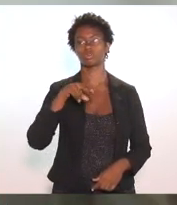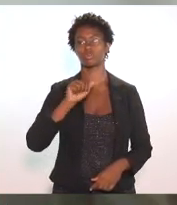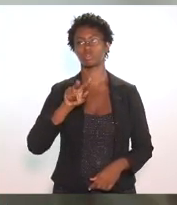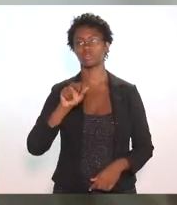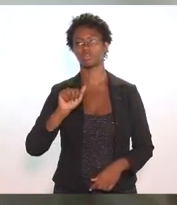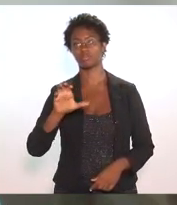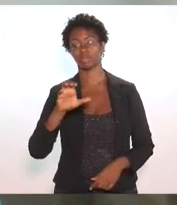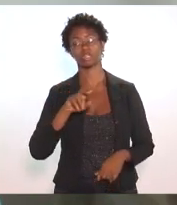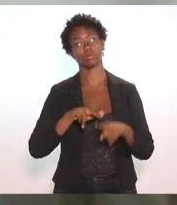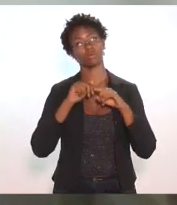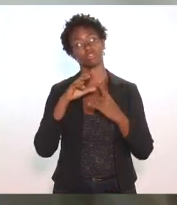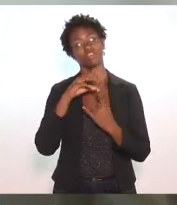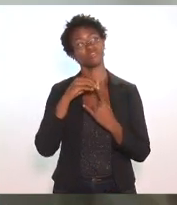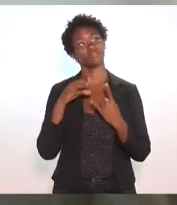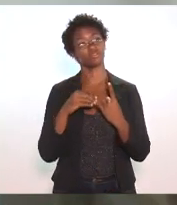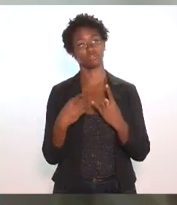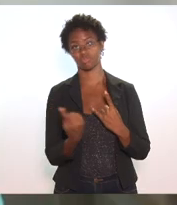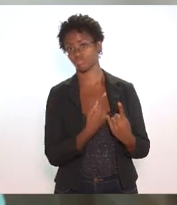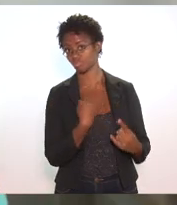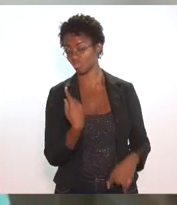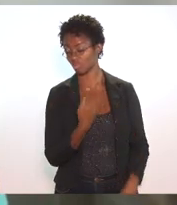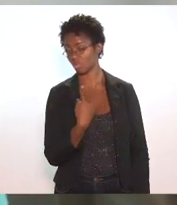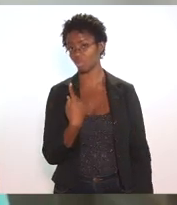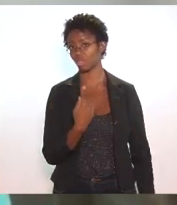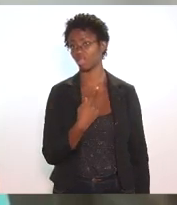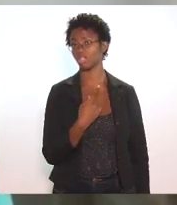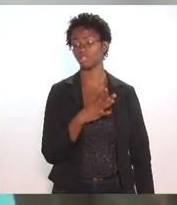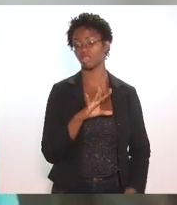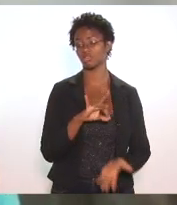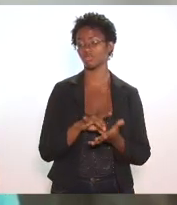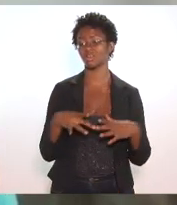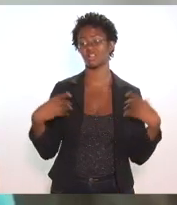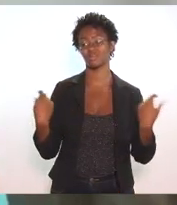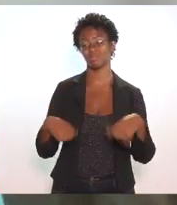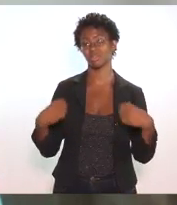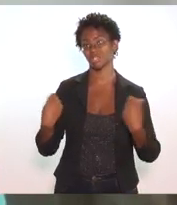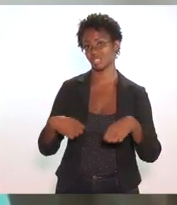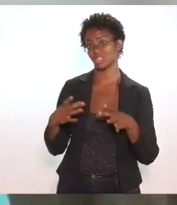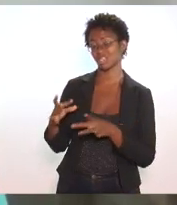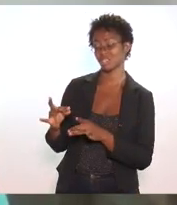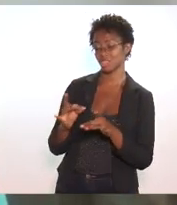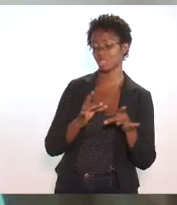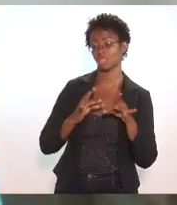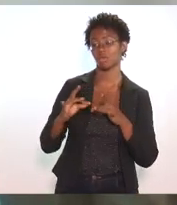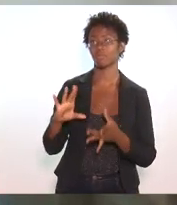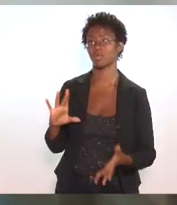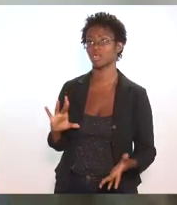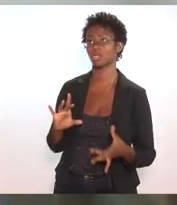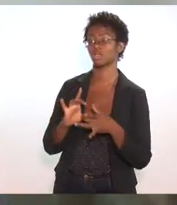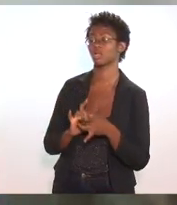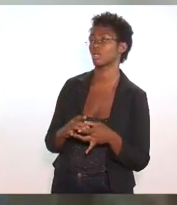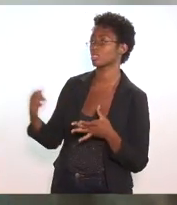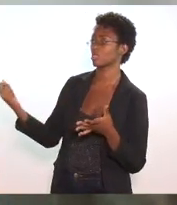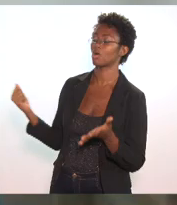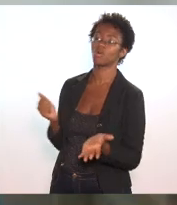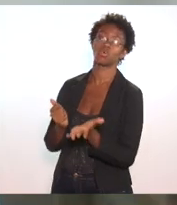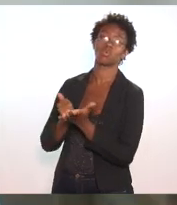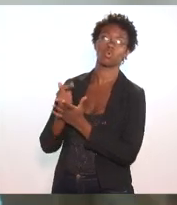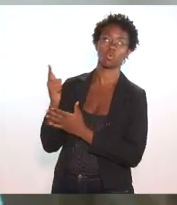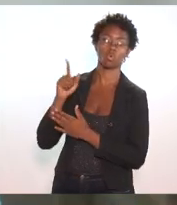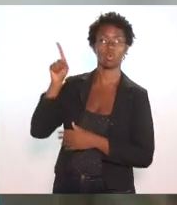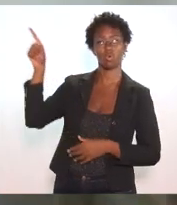querida Fiocruz, ela, no fundo, é dependente, né, da importação do insumo básico